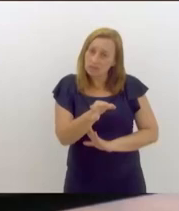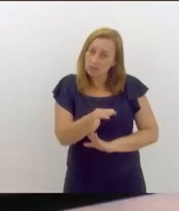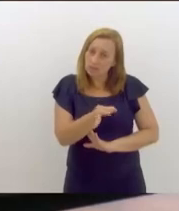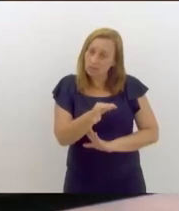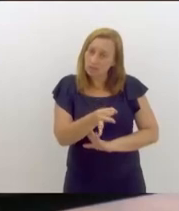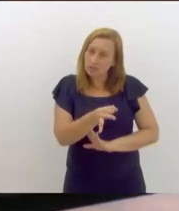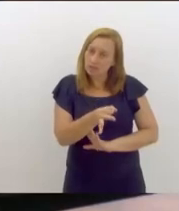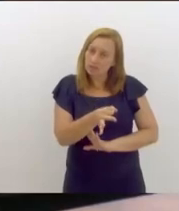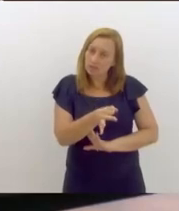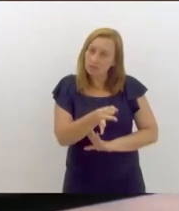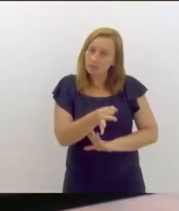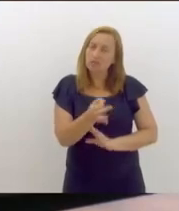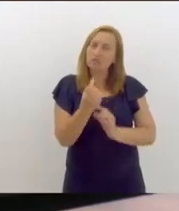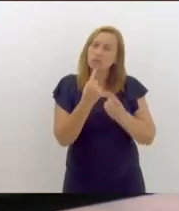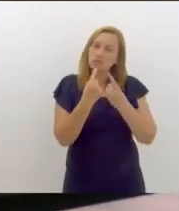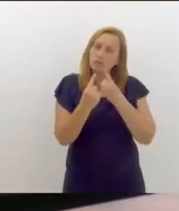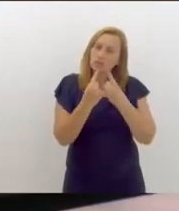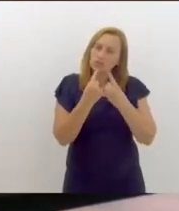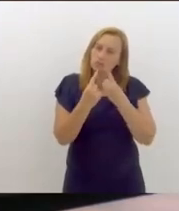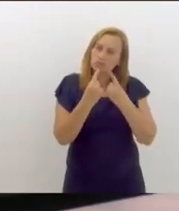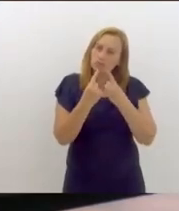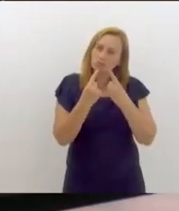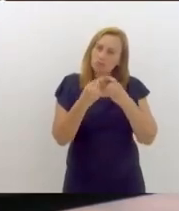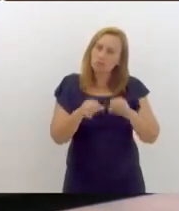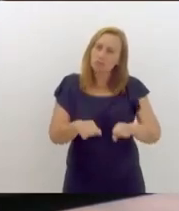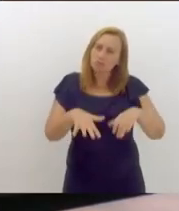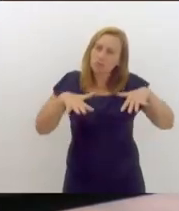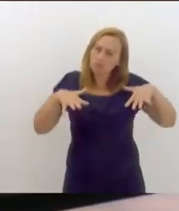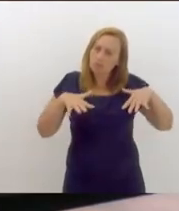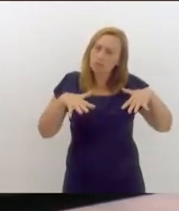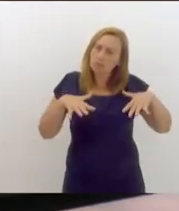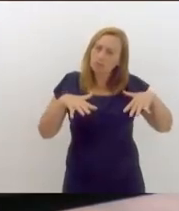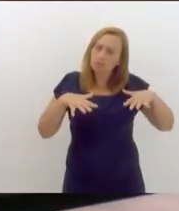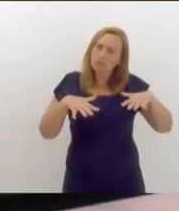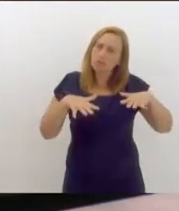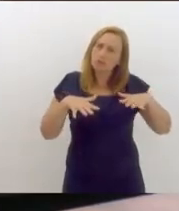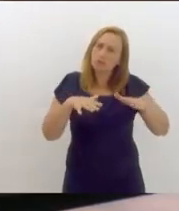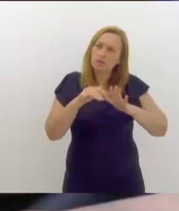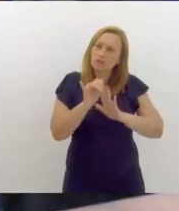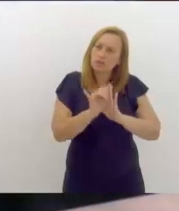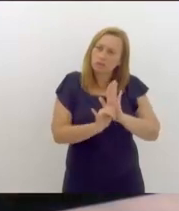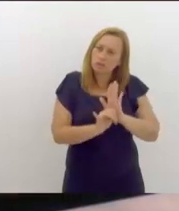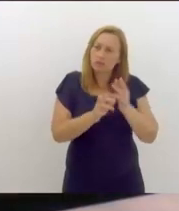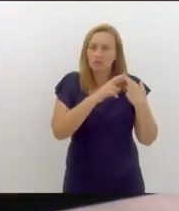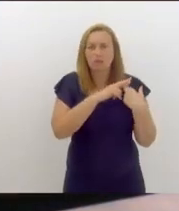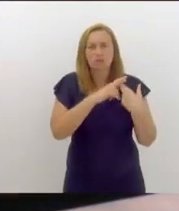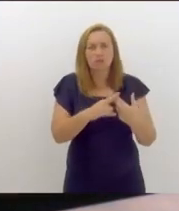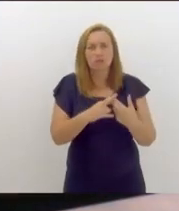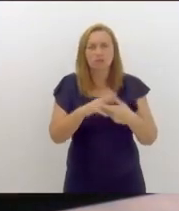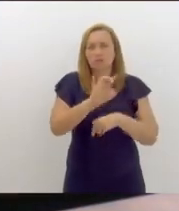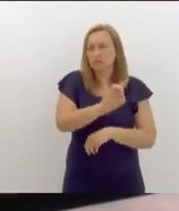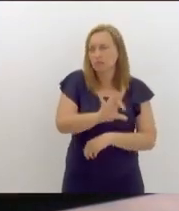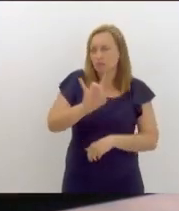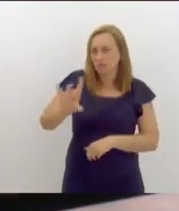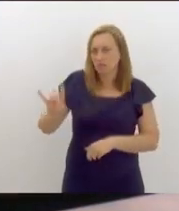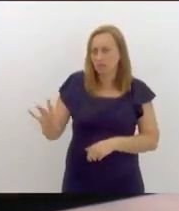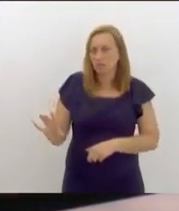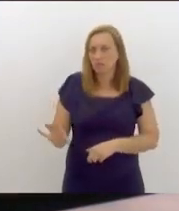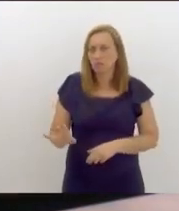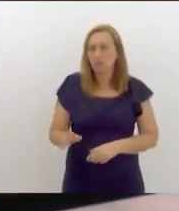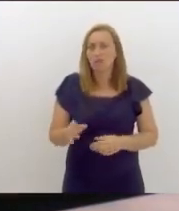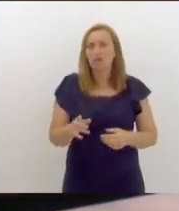para que se fosse discutido com plenário chegasse a uma redação da responsabilidade de ser de cada um